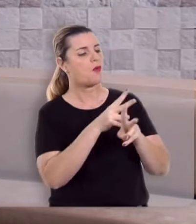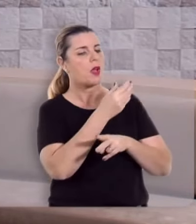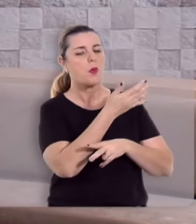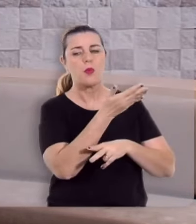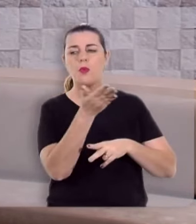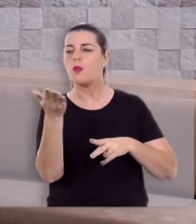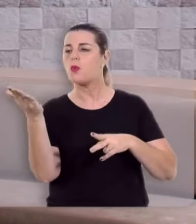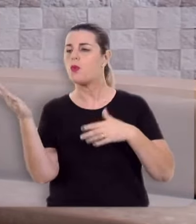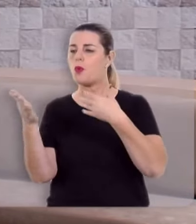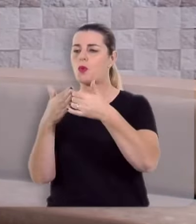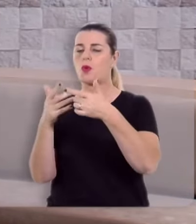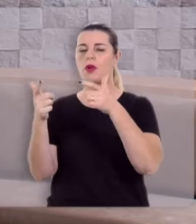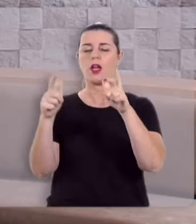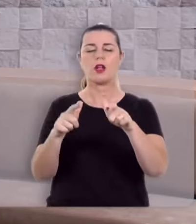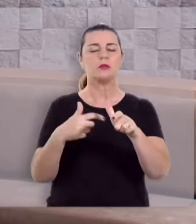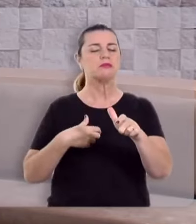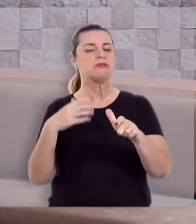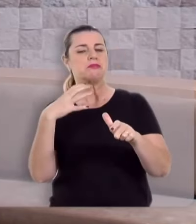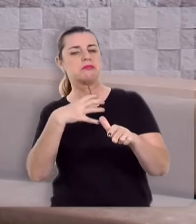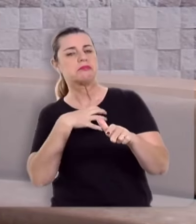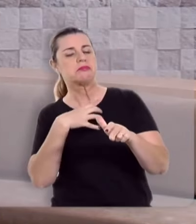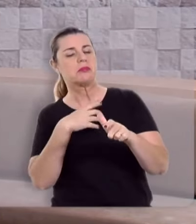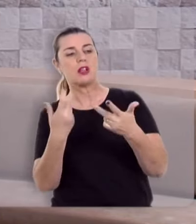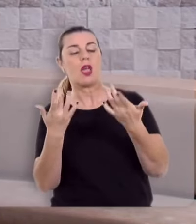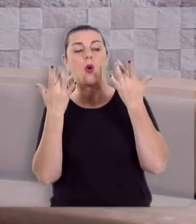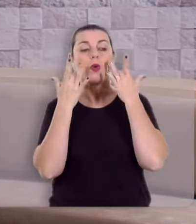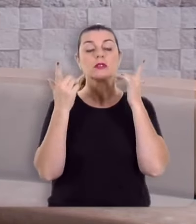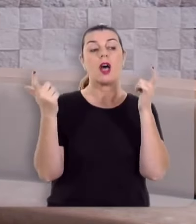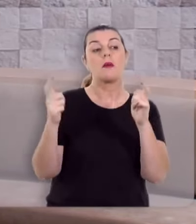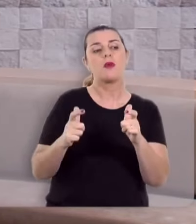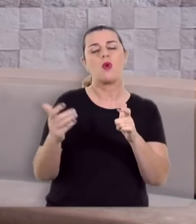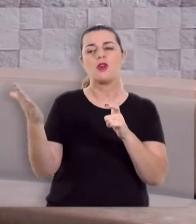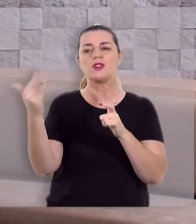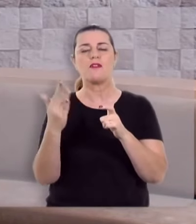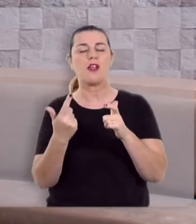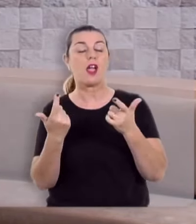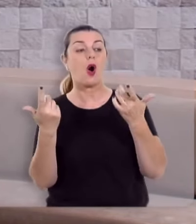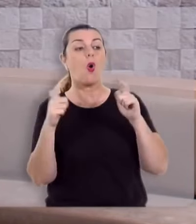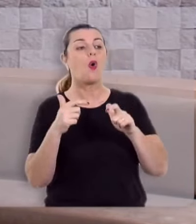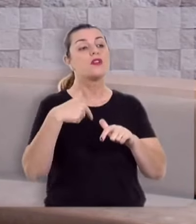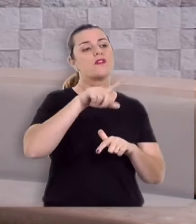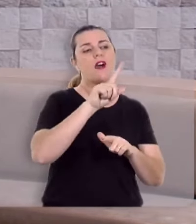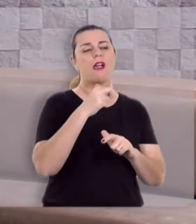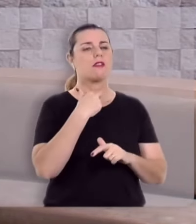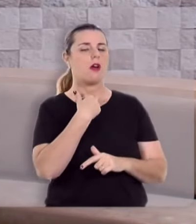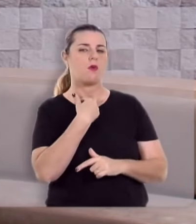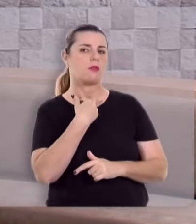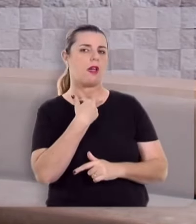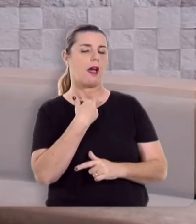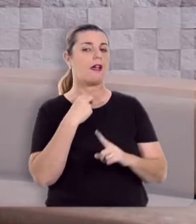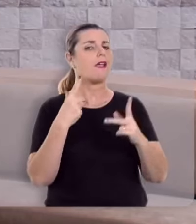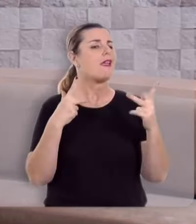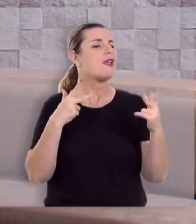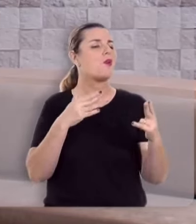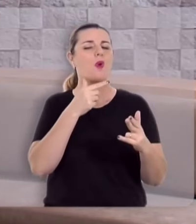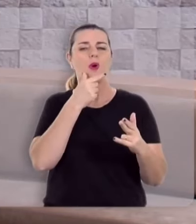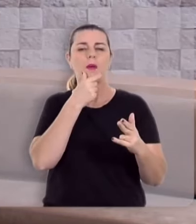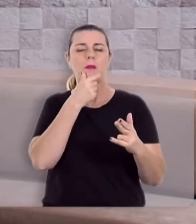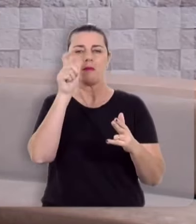quer, ouve a sua voz, mas não sabe de onde vens nem para onde vai, assim é todo aquele que é nascido